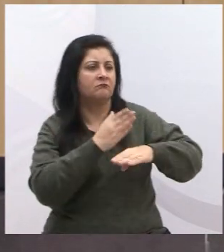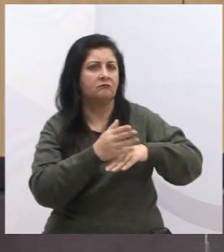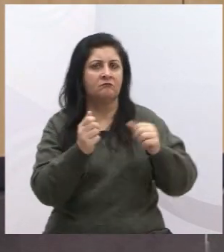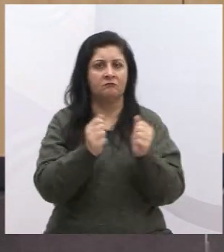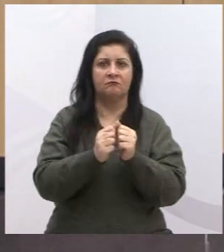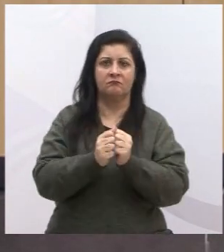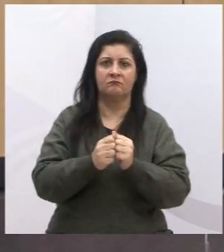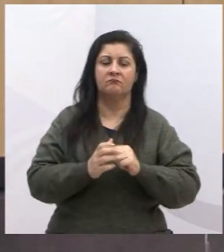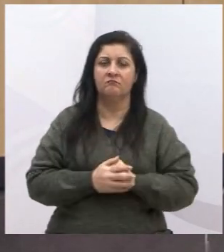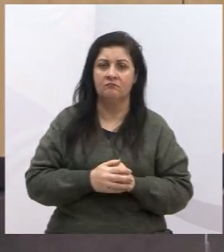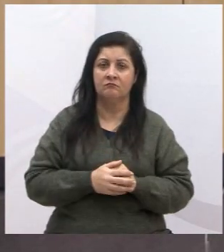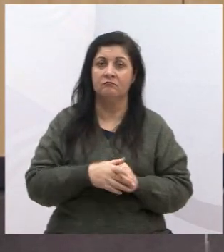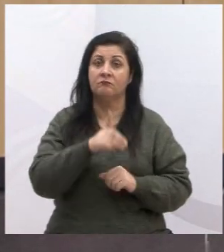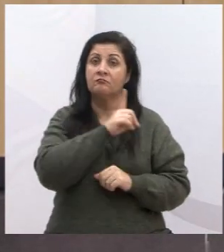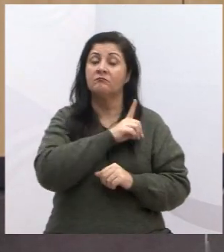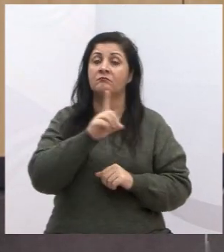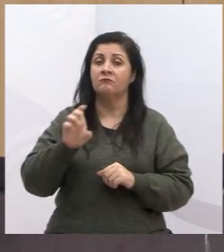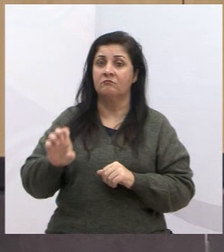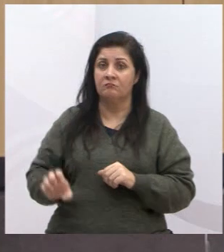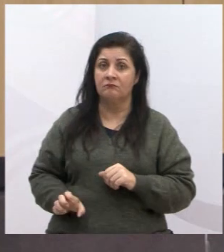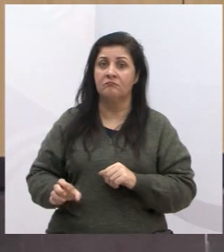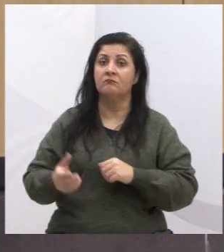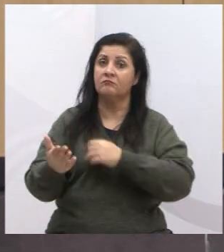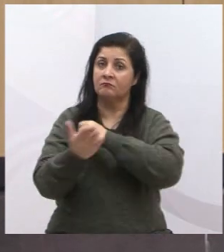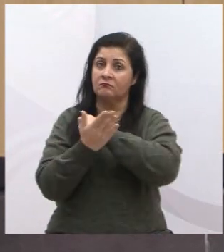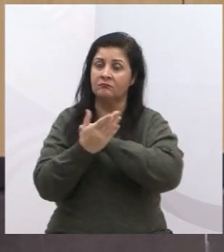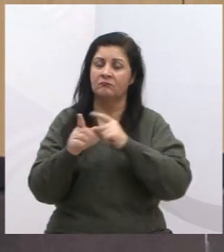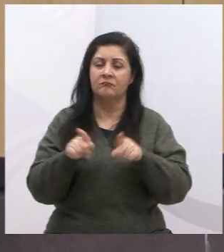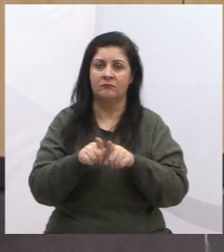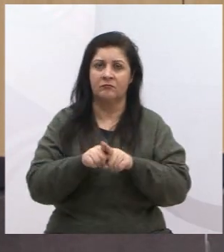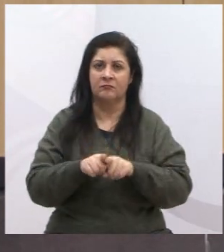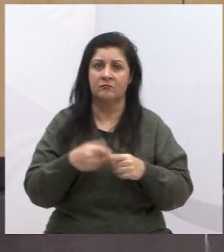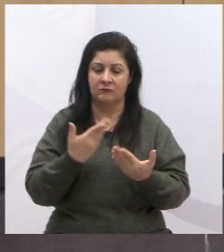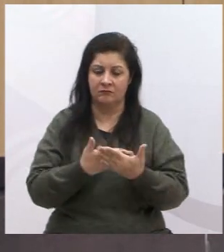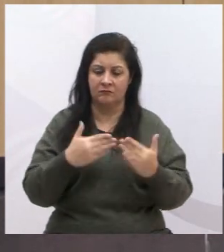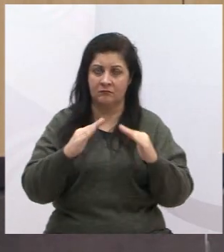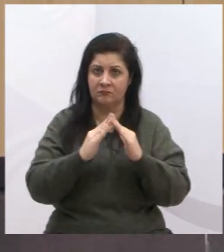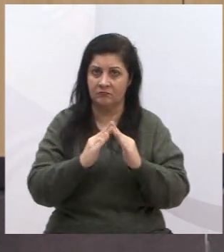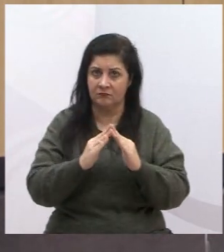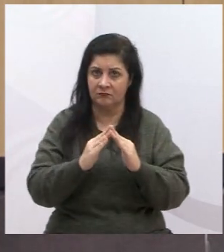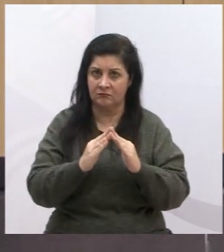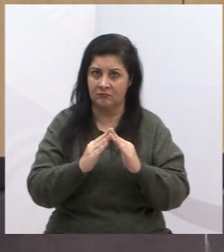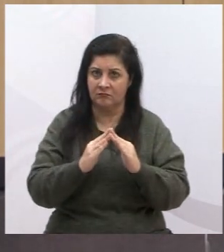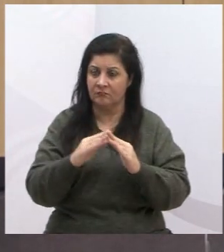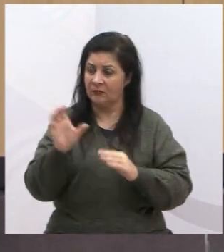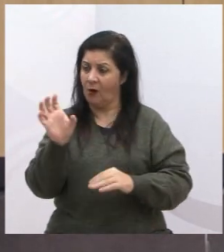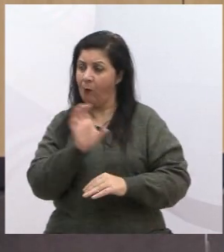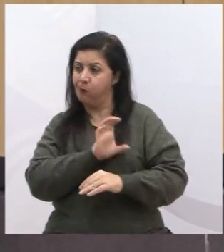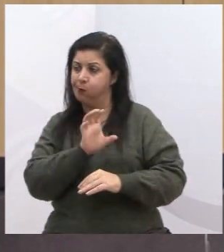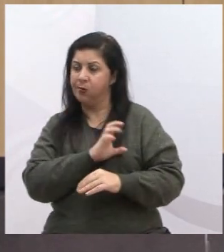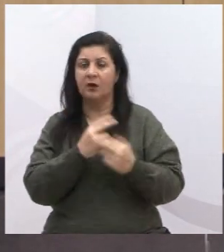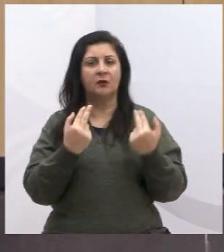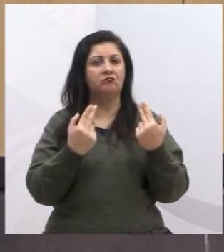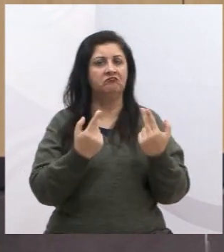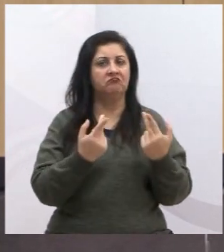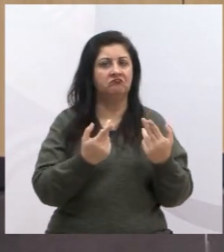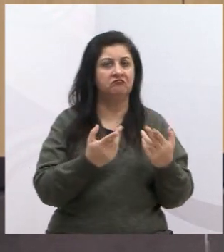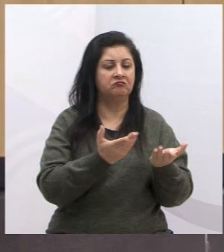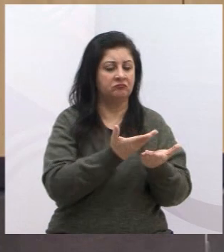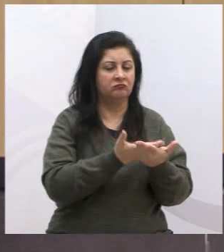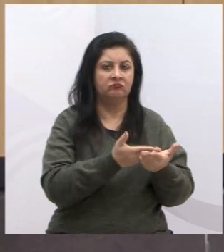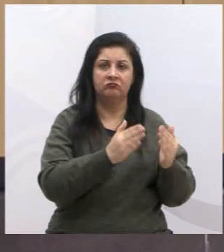do nosso deputado, André do Prado. E, porém, as mesmas creches que é construída no bairro do Rico, está sendo construída nos bairros mais pobres,